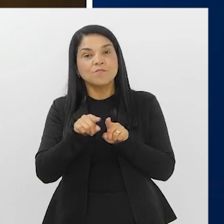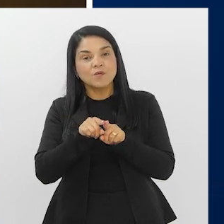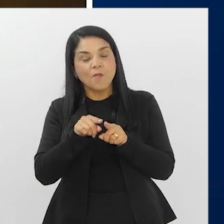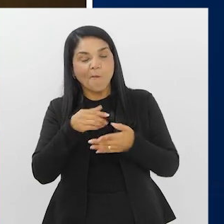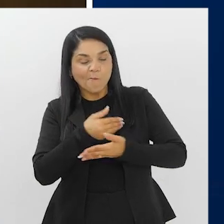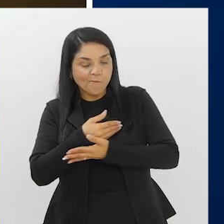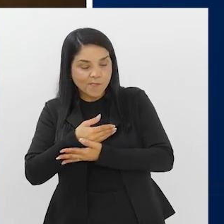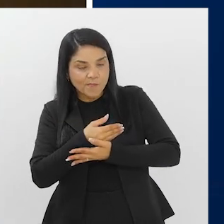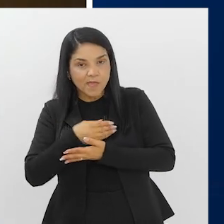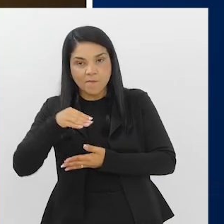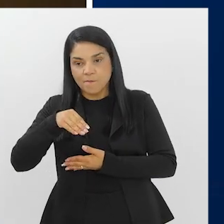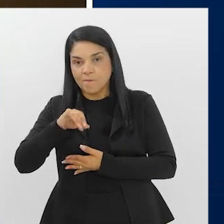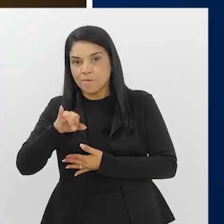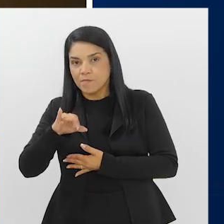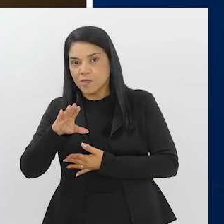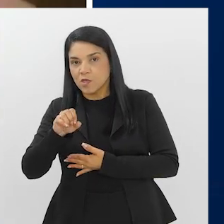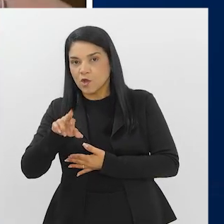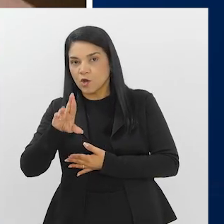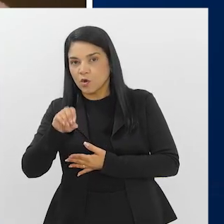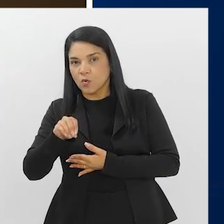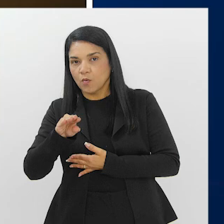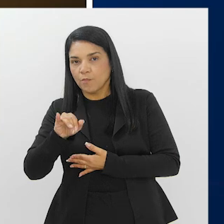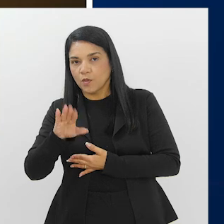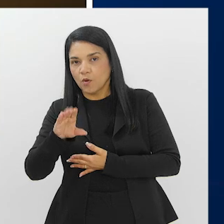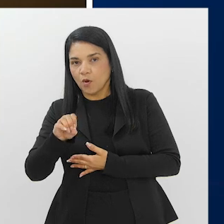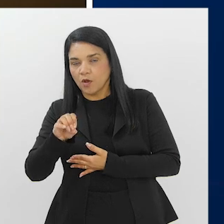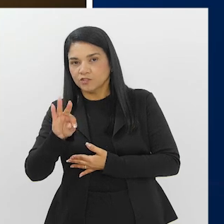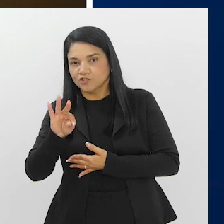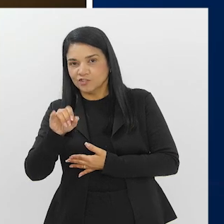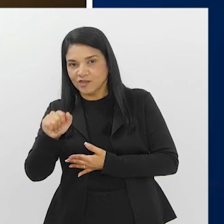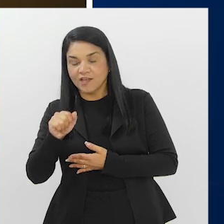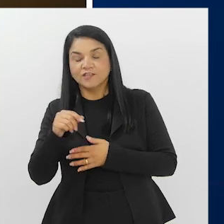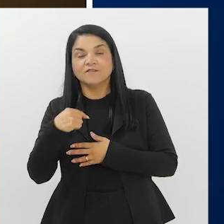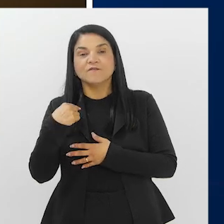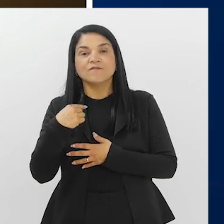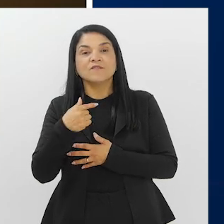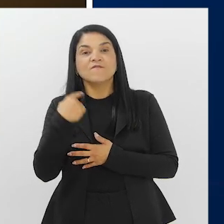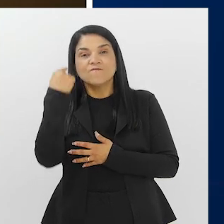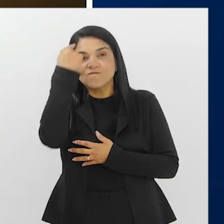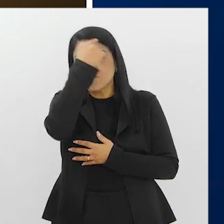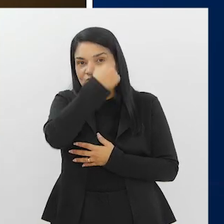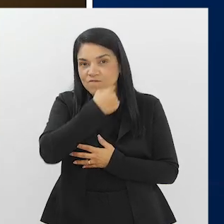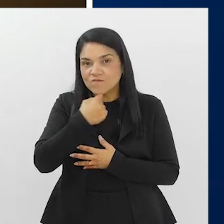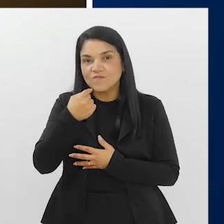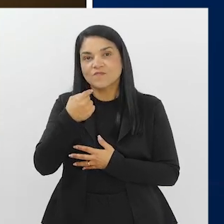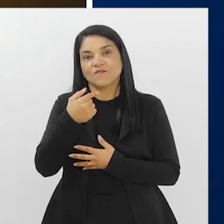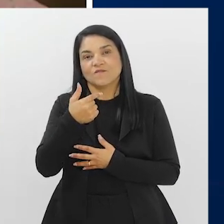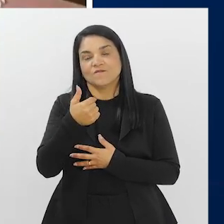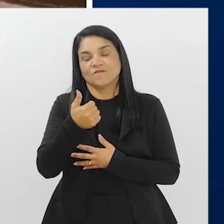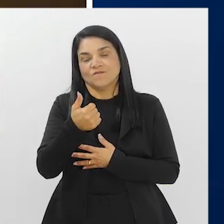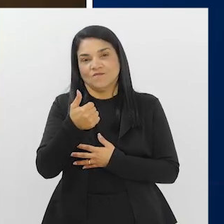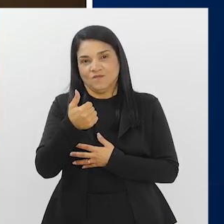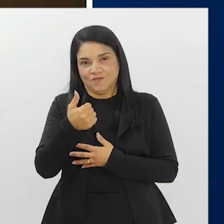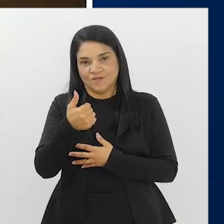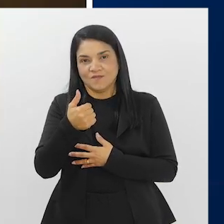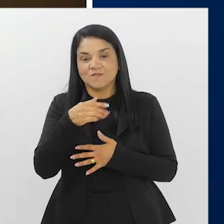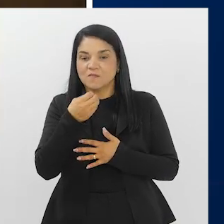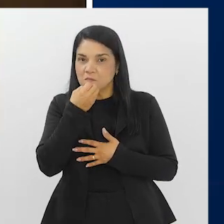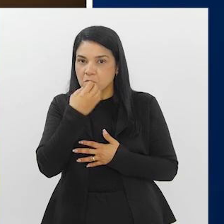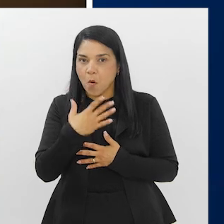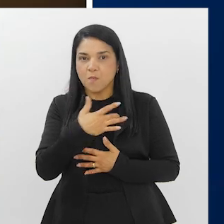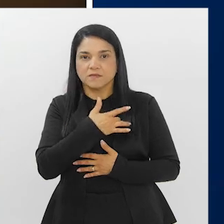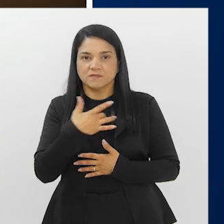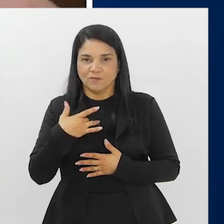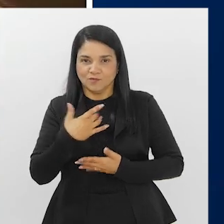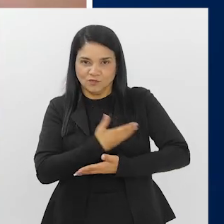parte da microbiota que ele tenha própria e que ele teve contato com essa mãe nas primeiras 24 horas de vida dele, tenham de